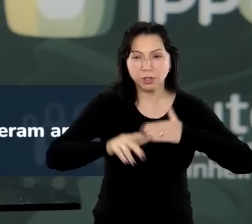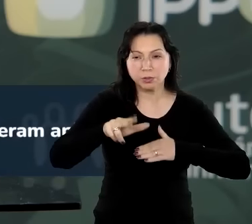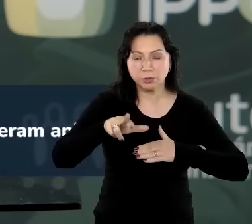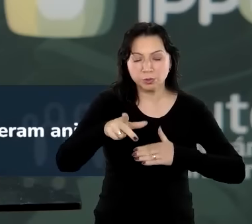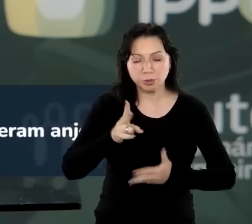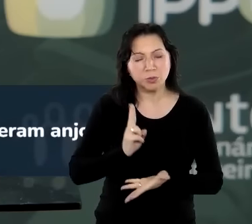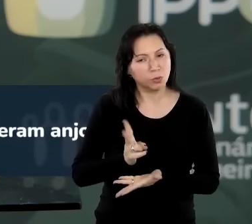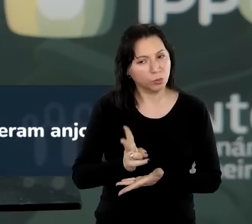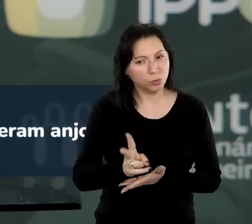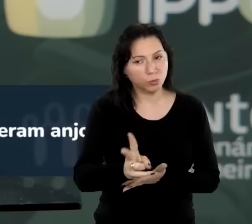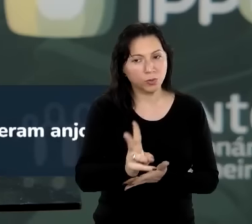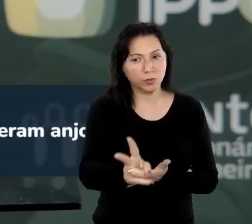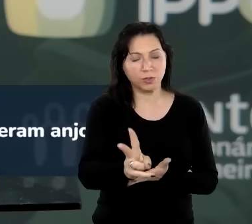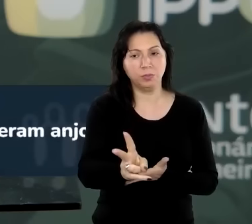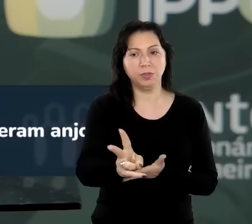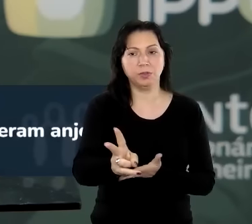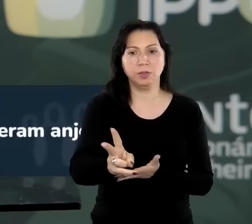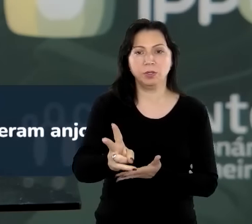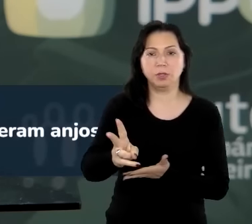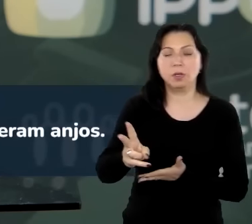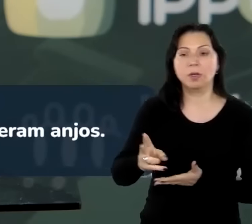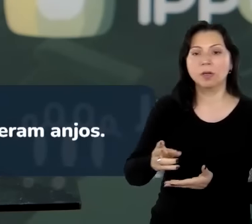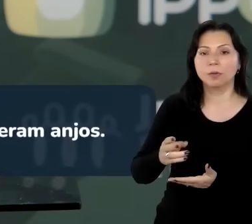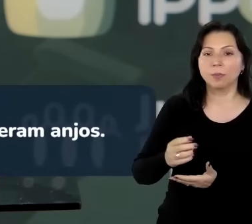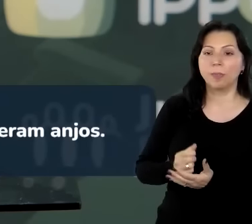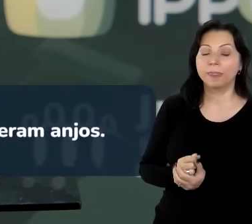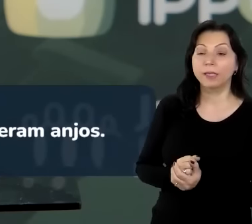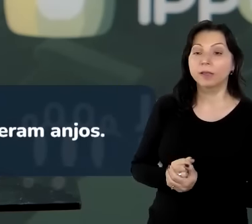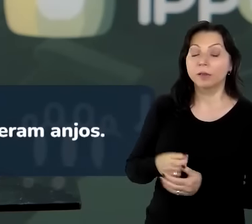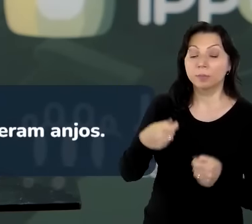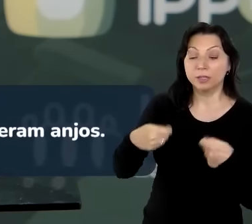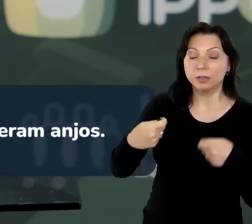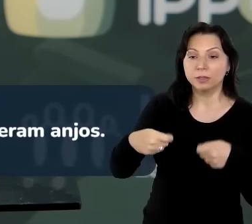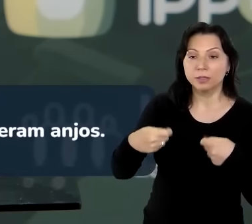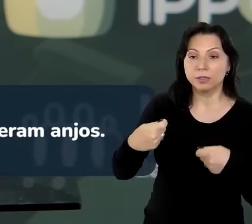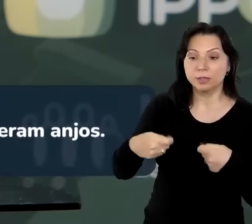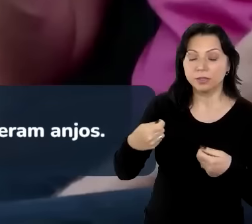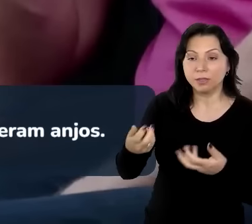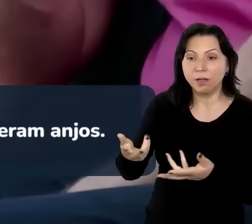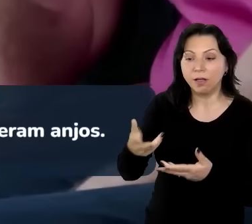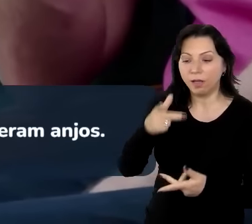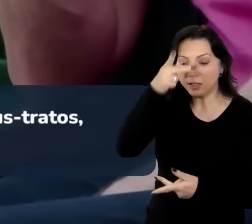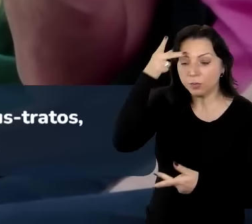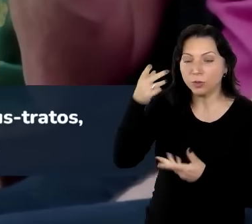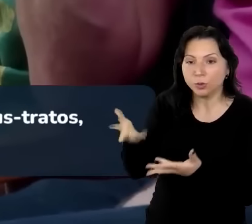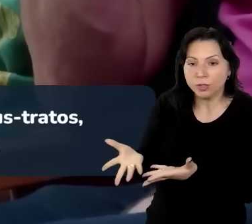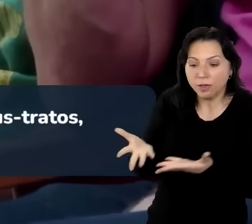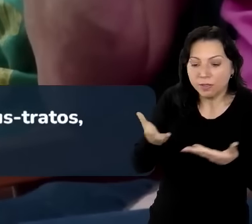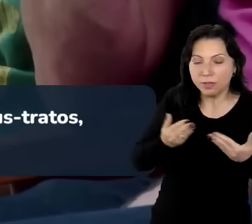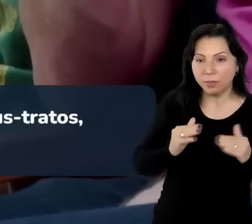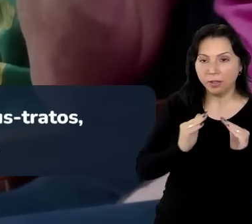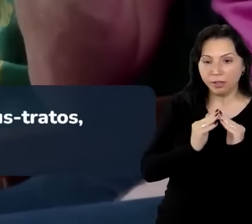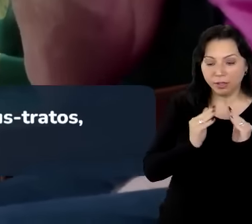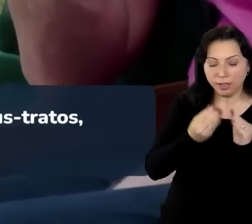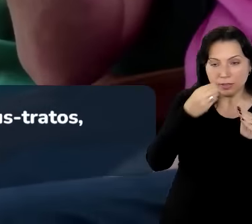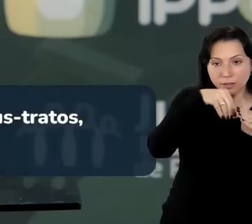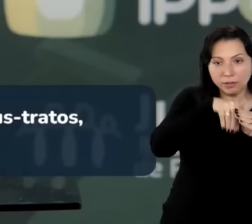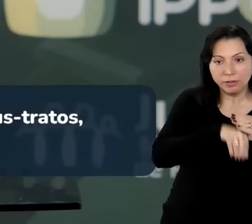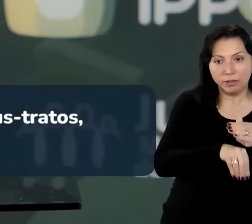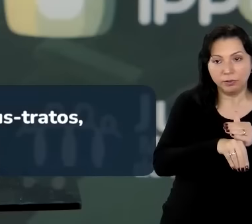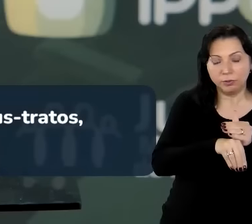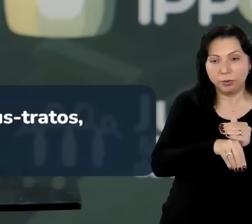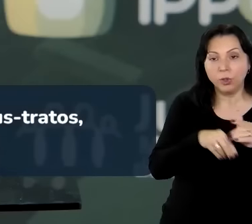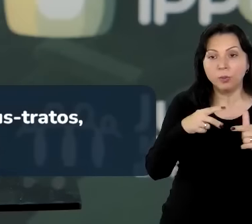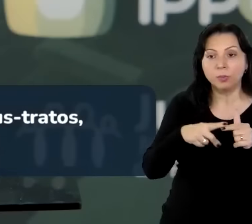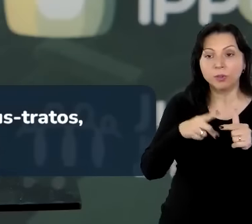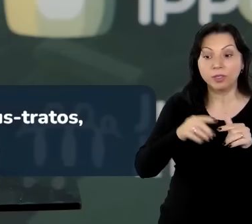não negligencieis a hospitalidade, pois alguns, praticando-a, sem o saber, acolheram anjos.